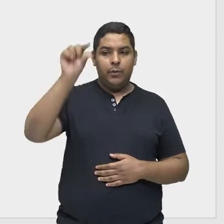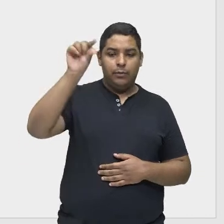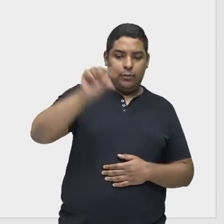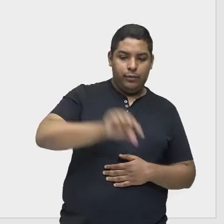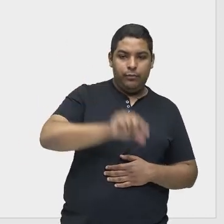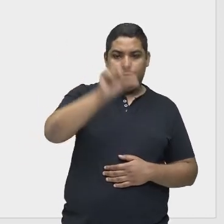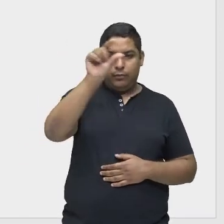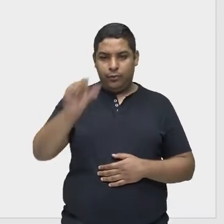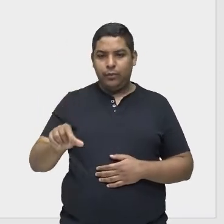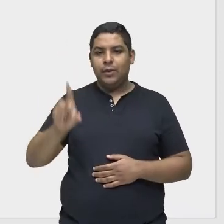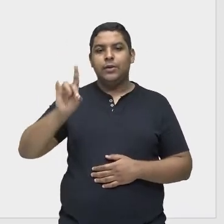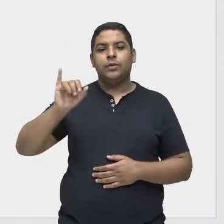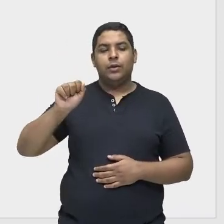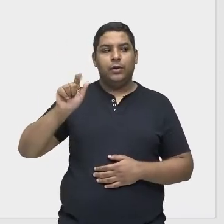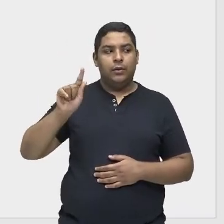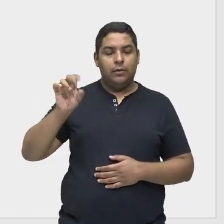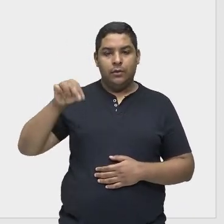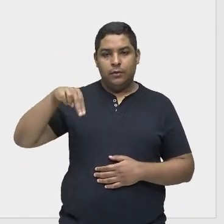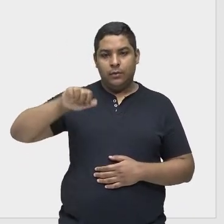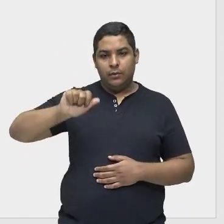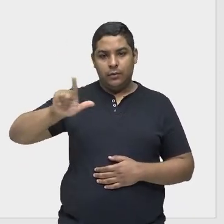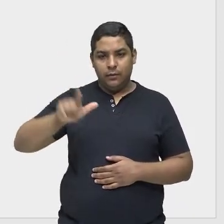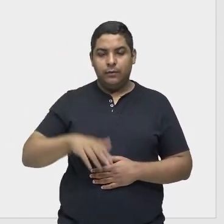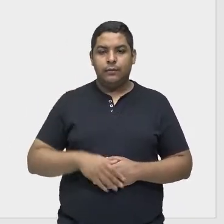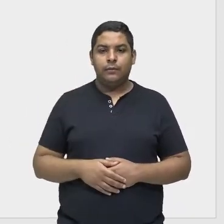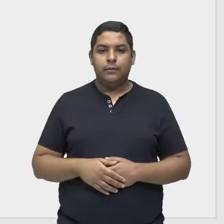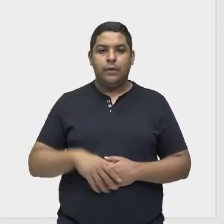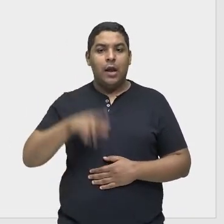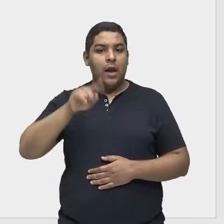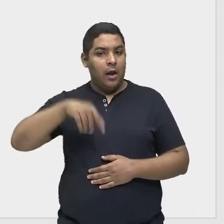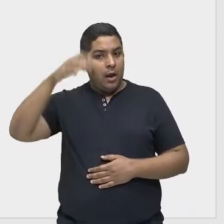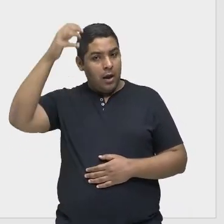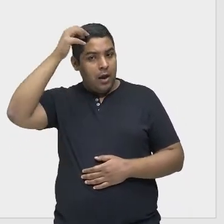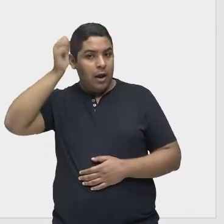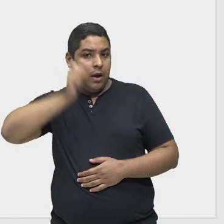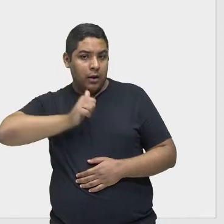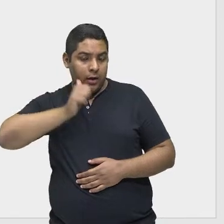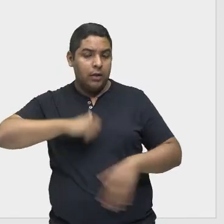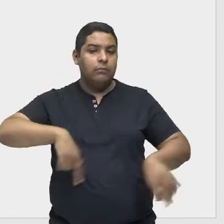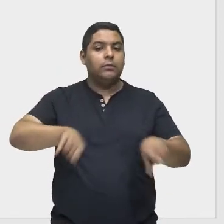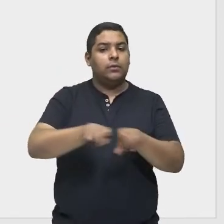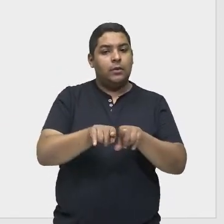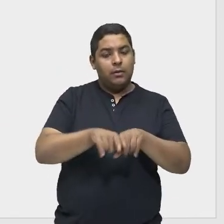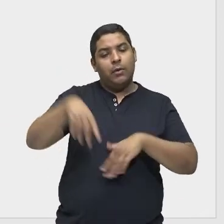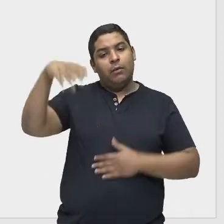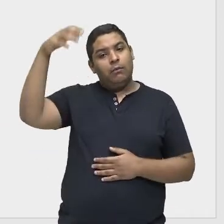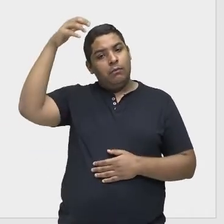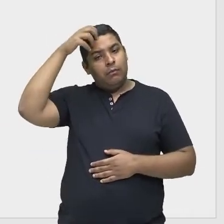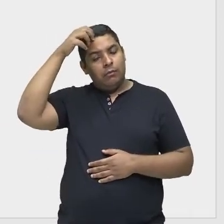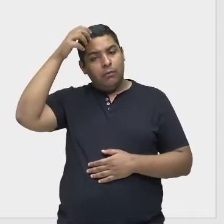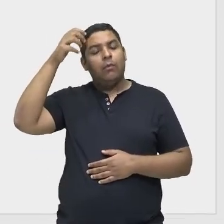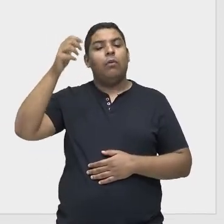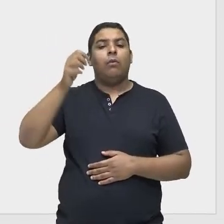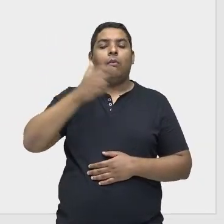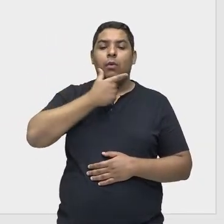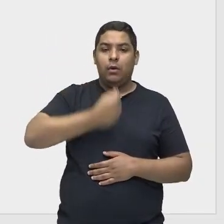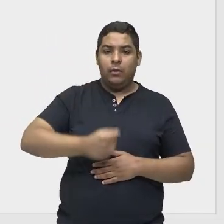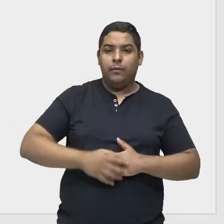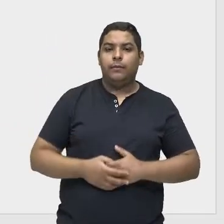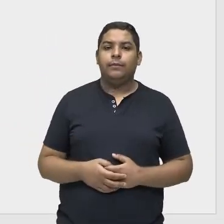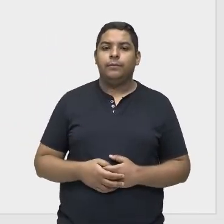brancas, né? Se movimentando sempre na diagonal. E nós temos outro bispo nas